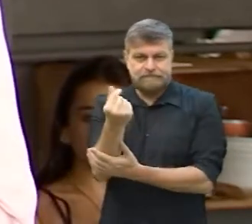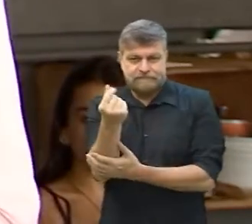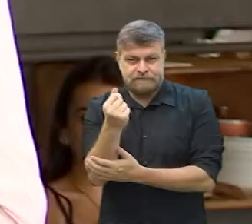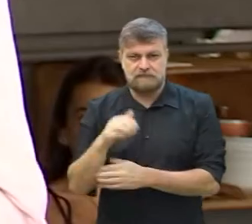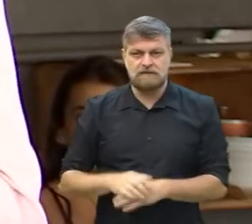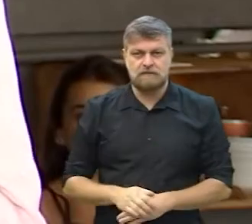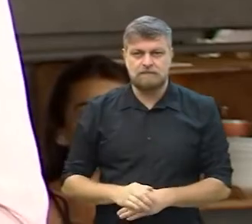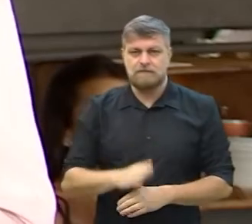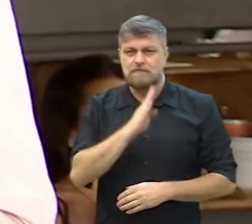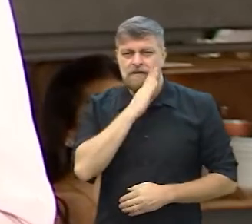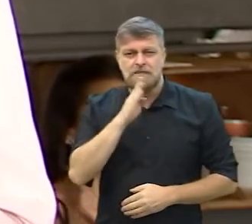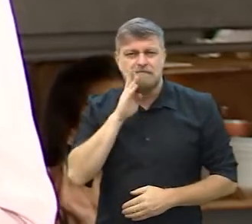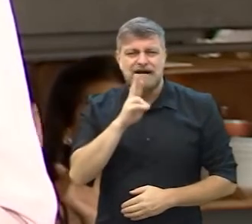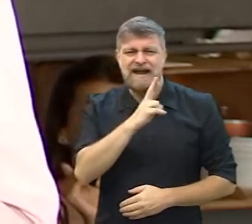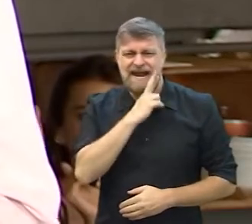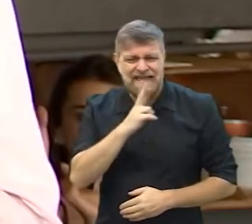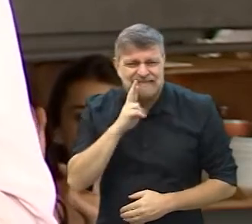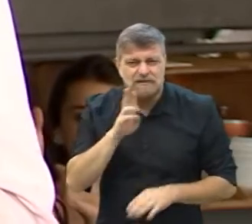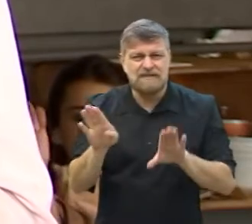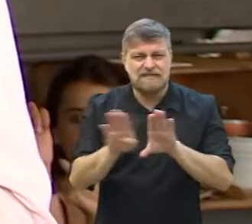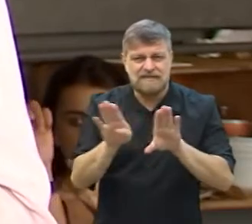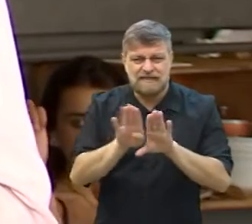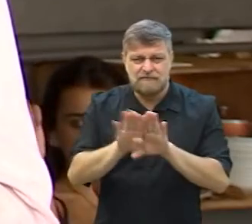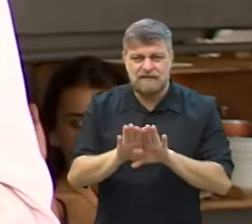monte de estabelecimento, vários restaurantes que